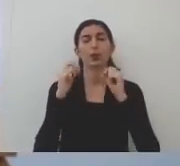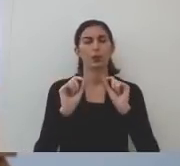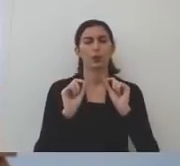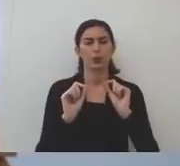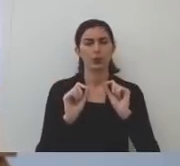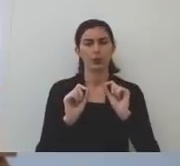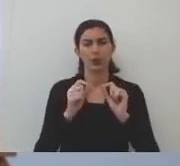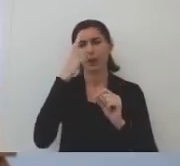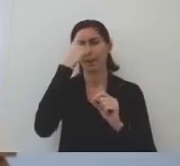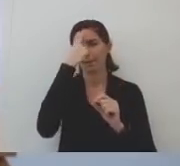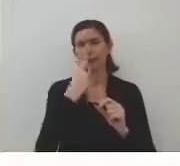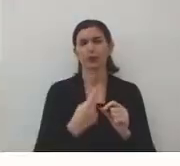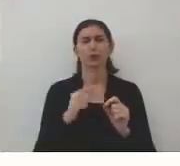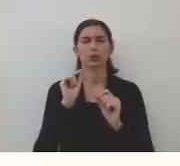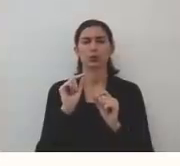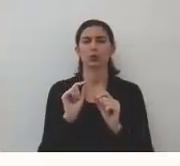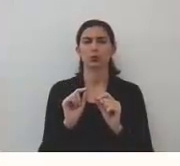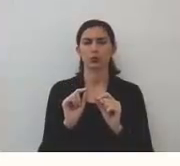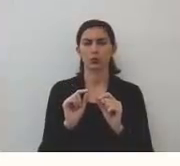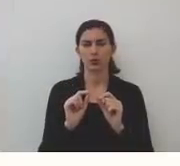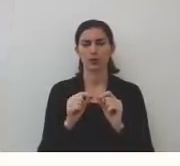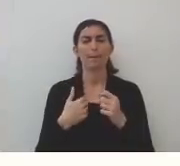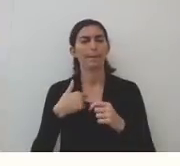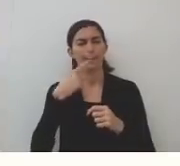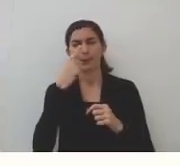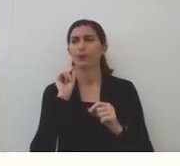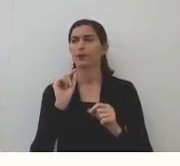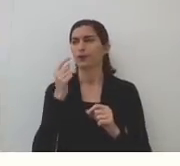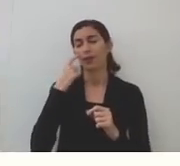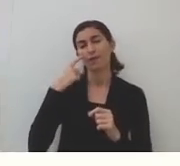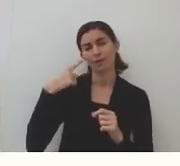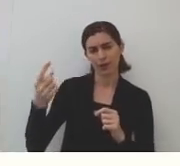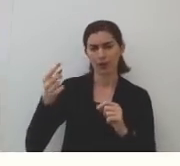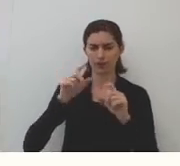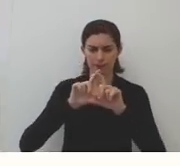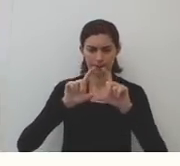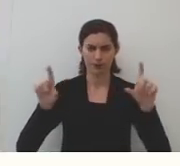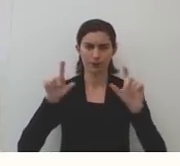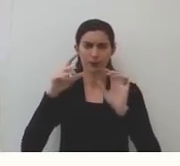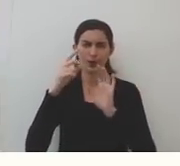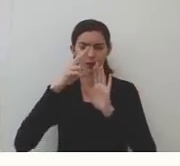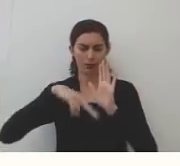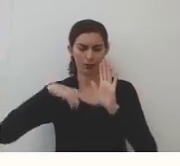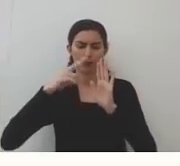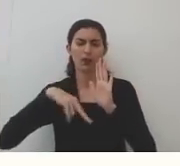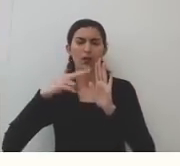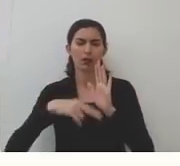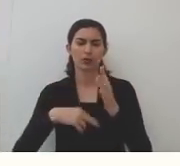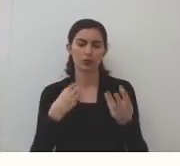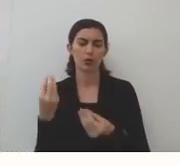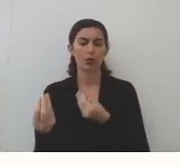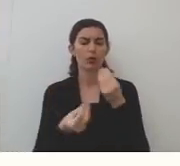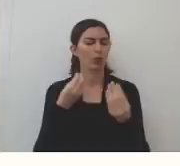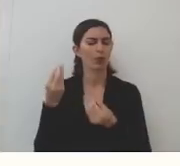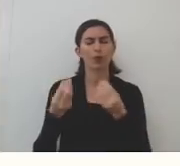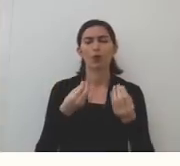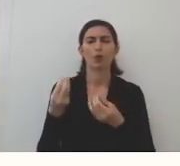questão da personalização. Vamos fazer uma leitura também um pouquinho sobre como é que a